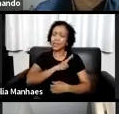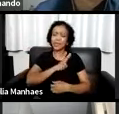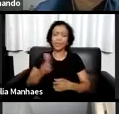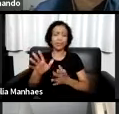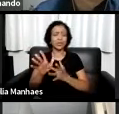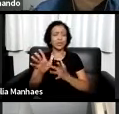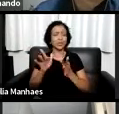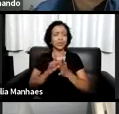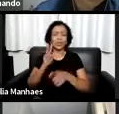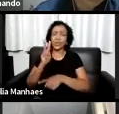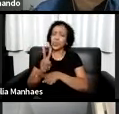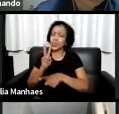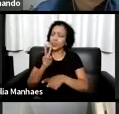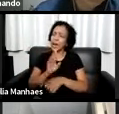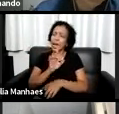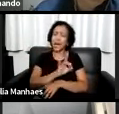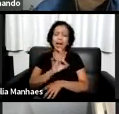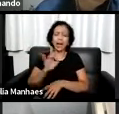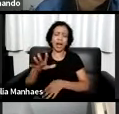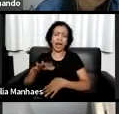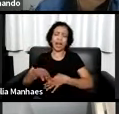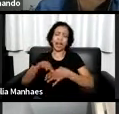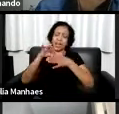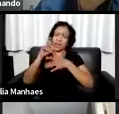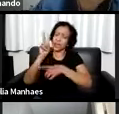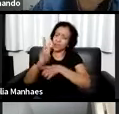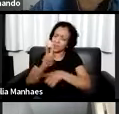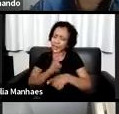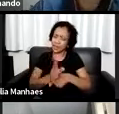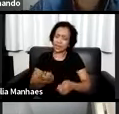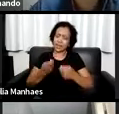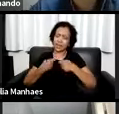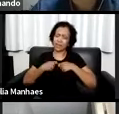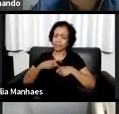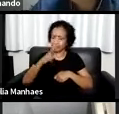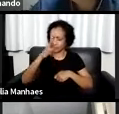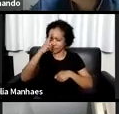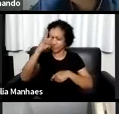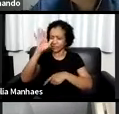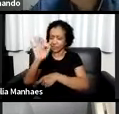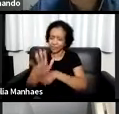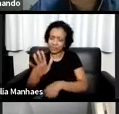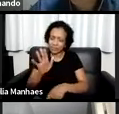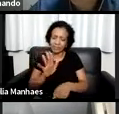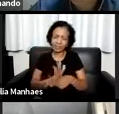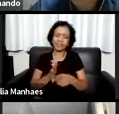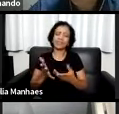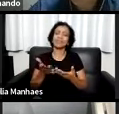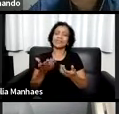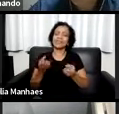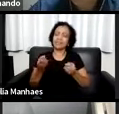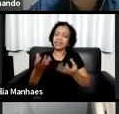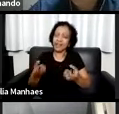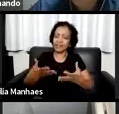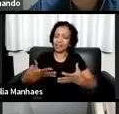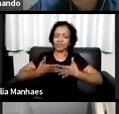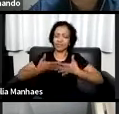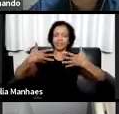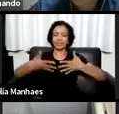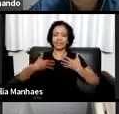cada líder de ministério infantil, renovando-lhes as forças, ajudando-lhes, dando-lhes criatividade, ó Pai querido,